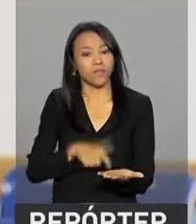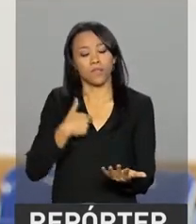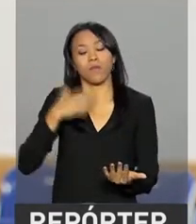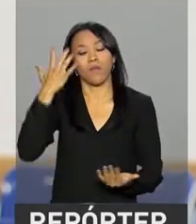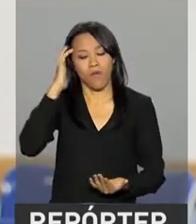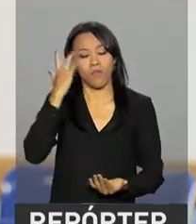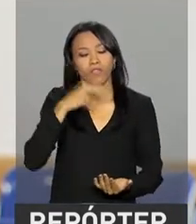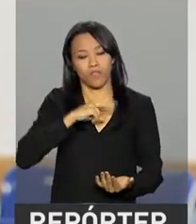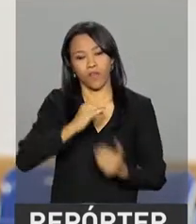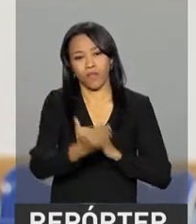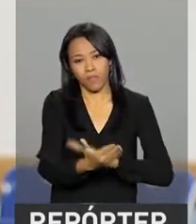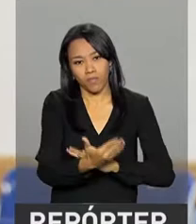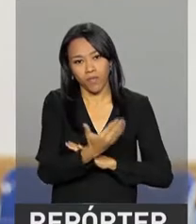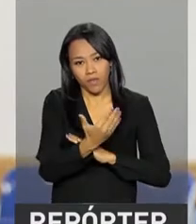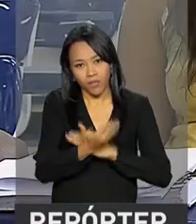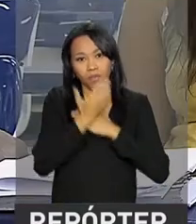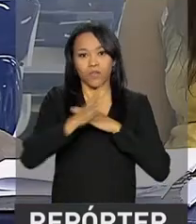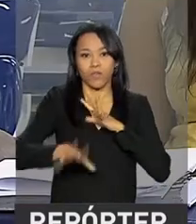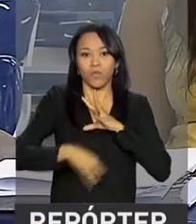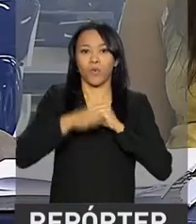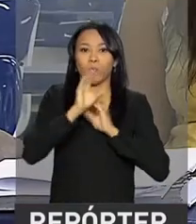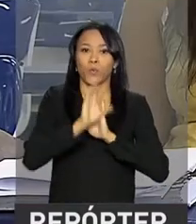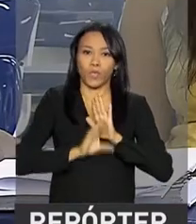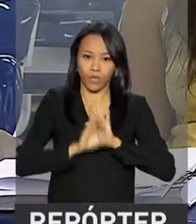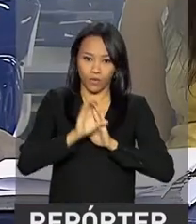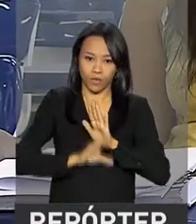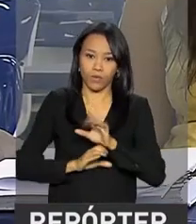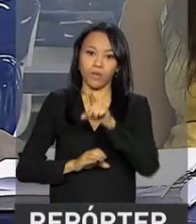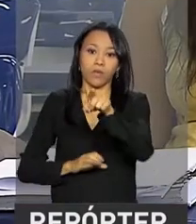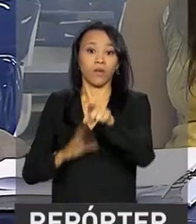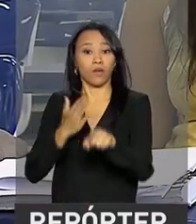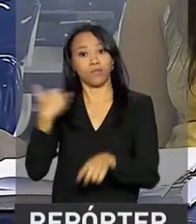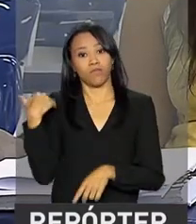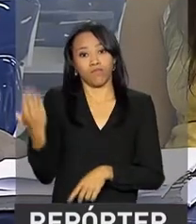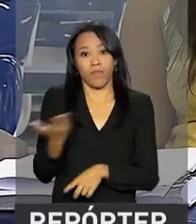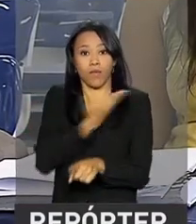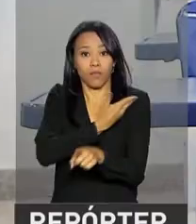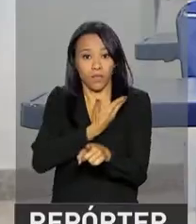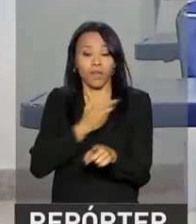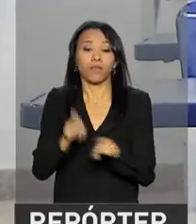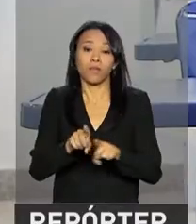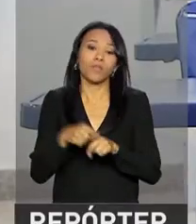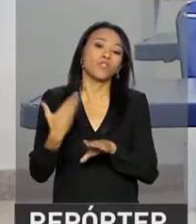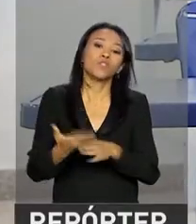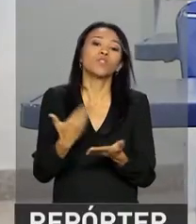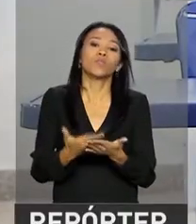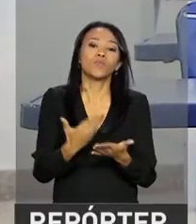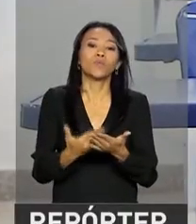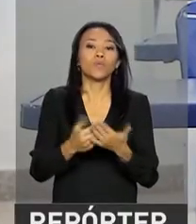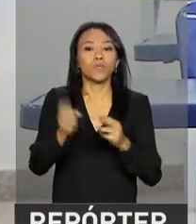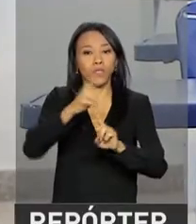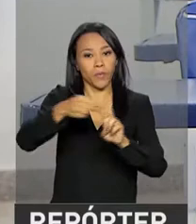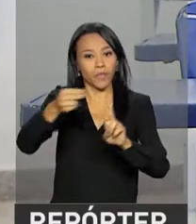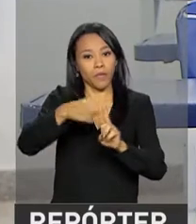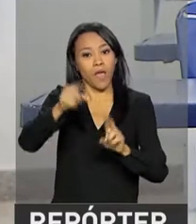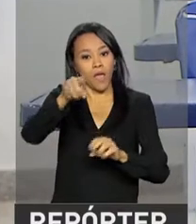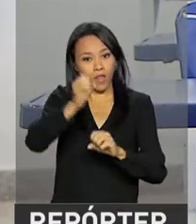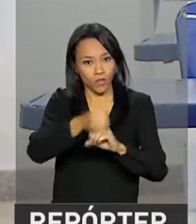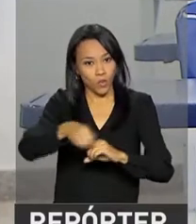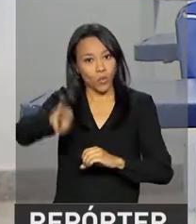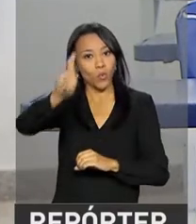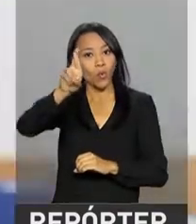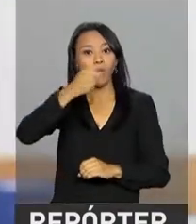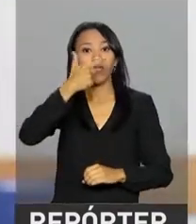acho que vai agregar nome no meu currículo colega de letícia e também aluna na unb a brasiliense cá ouro é doutoranda em